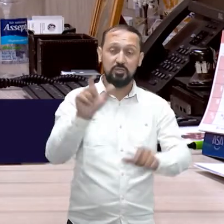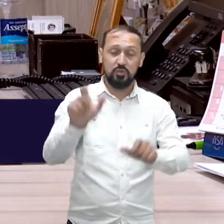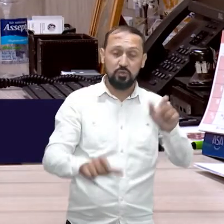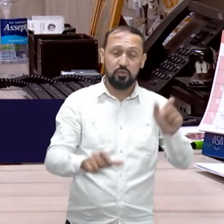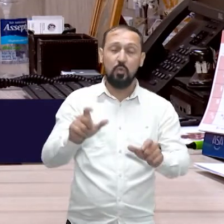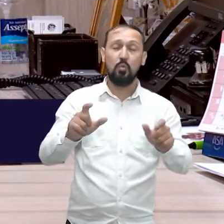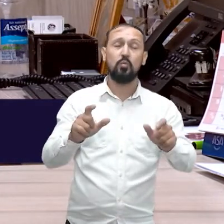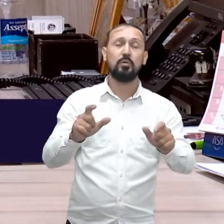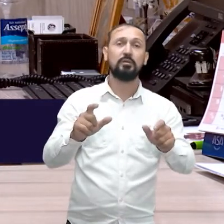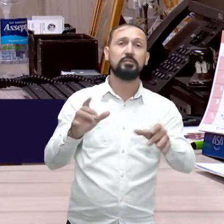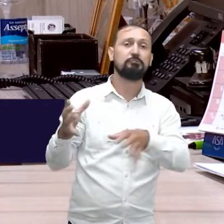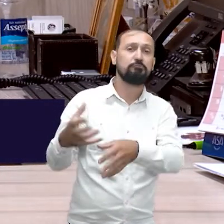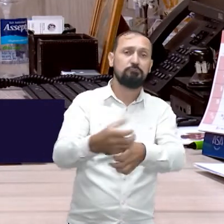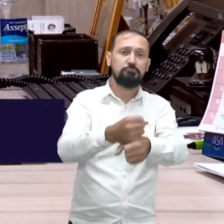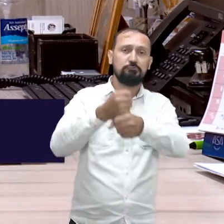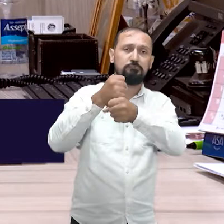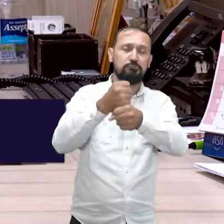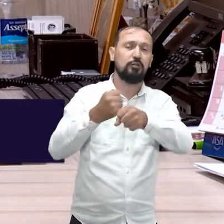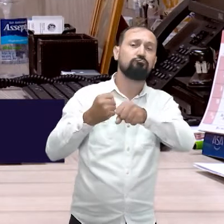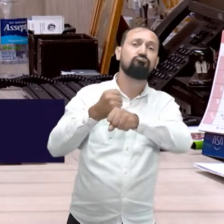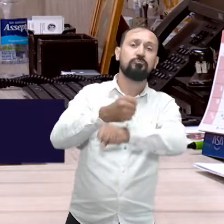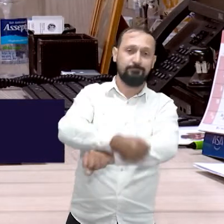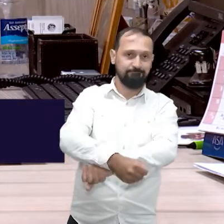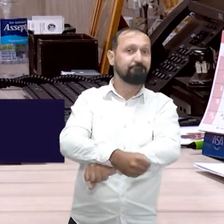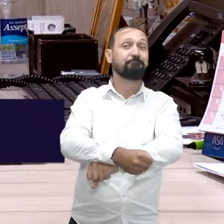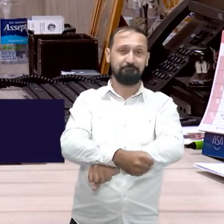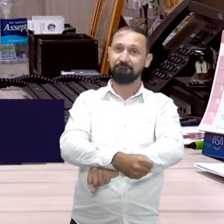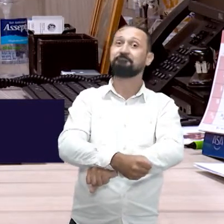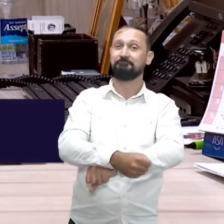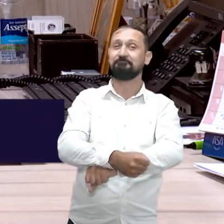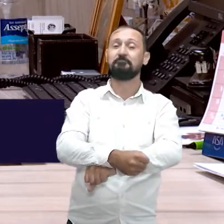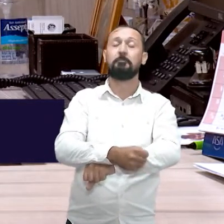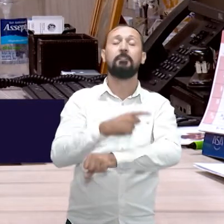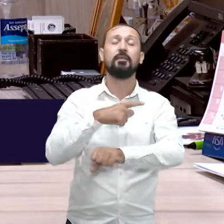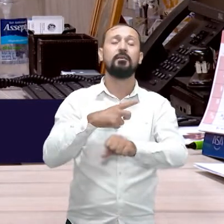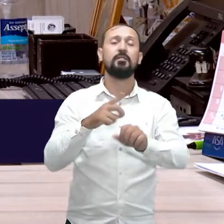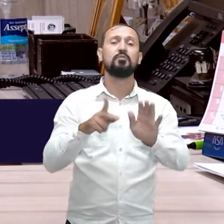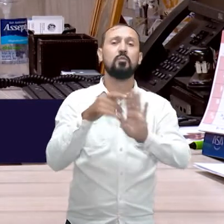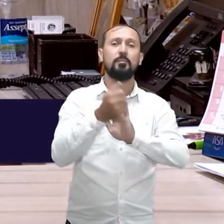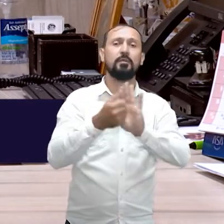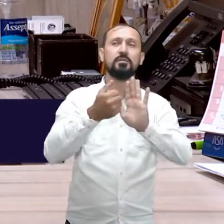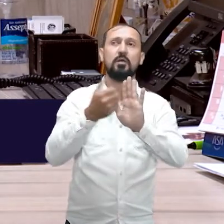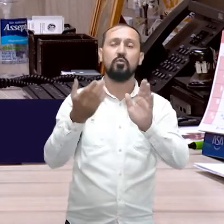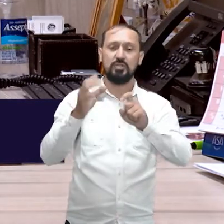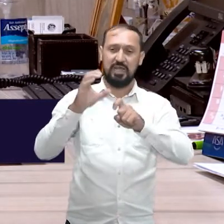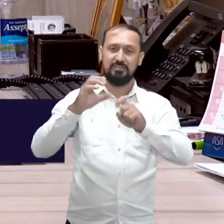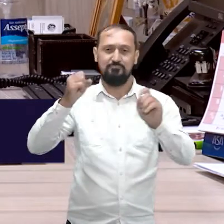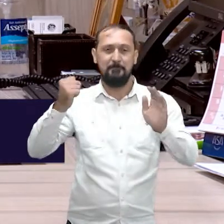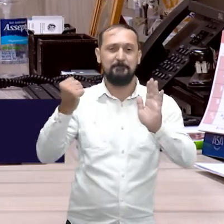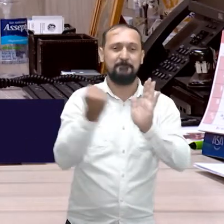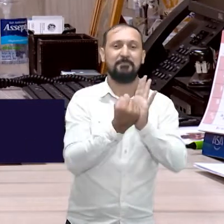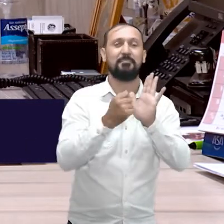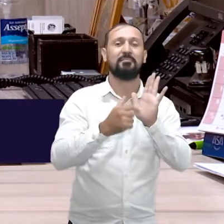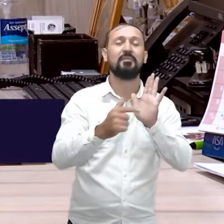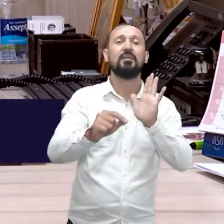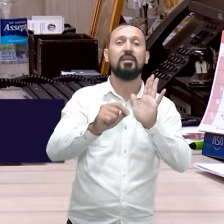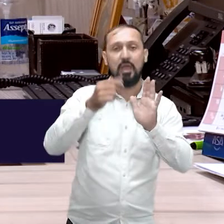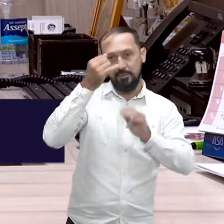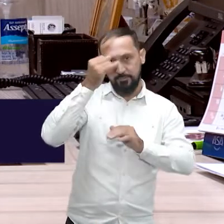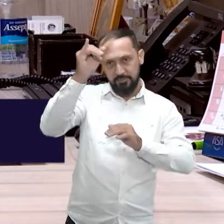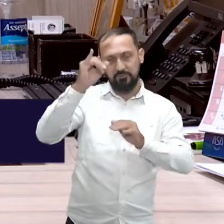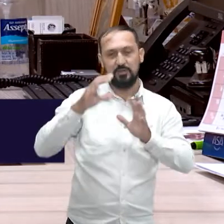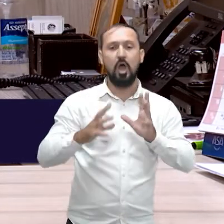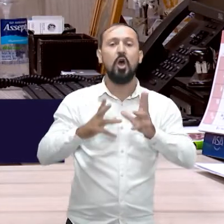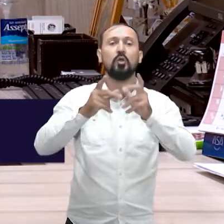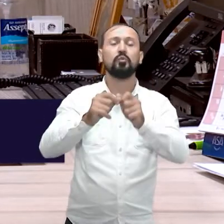a força de recursos humanos com pessoas imbuídas, dedicadas e que fizeram do projeto uma marca da